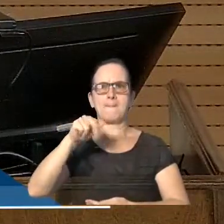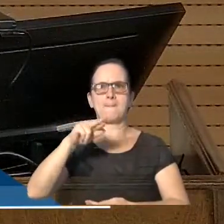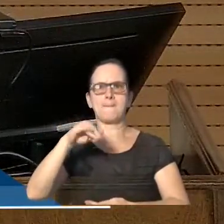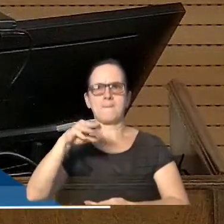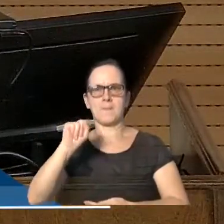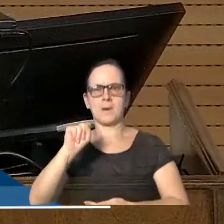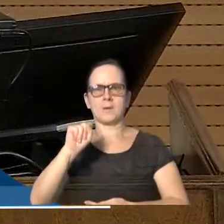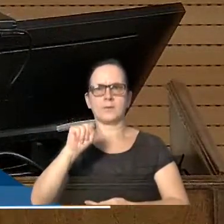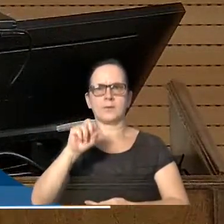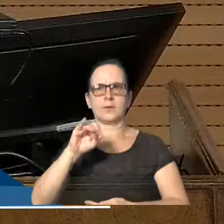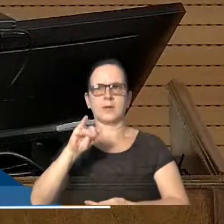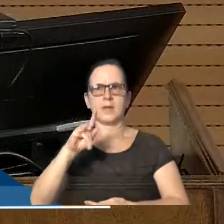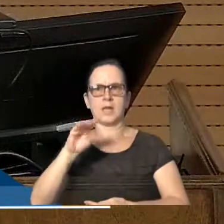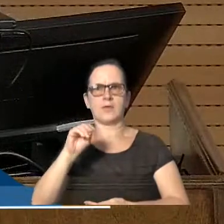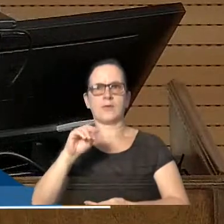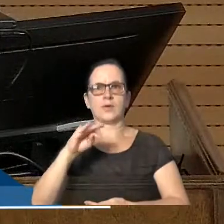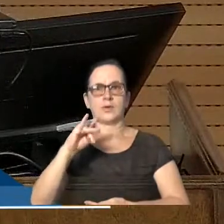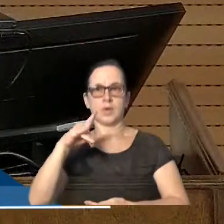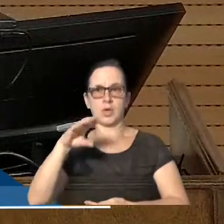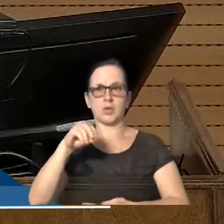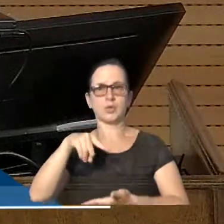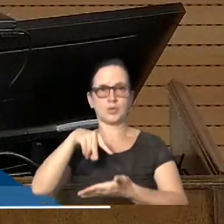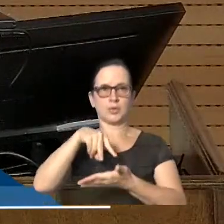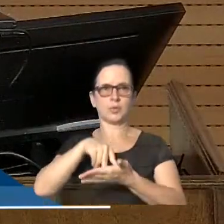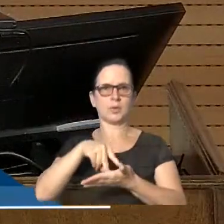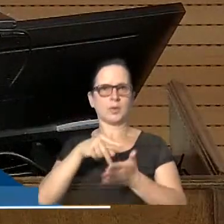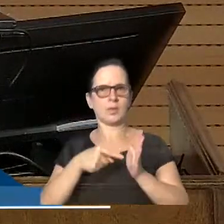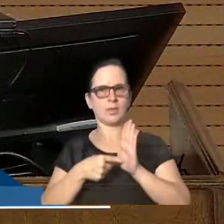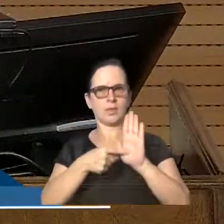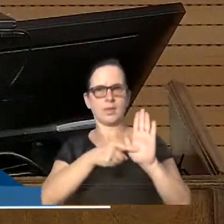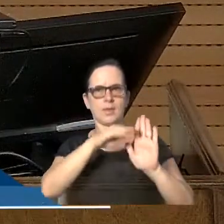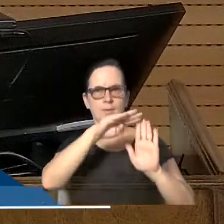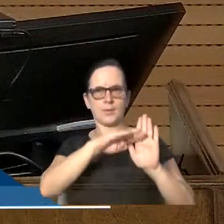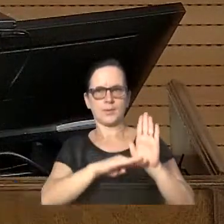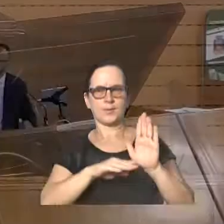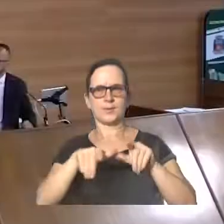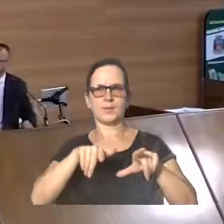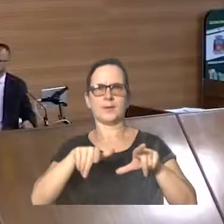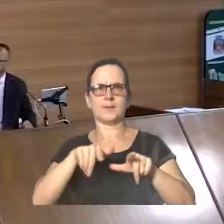Roberto Silva, o Tinho, a quem concedo a palavra para a apresentação de seus trabalhos.